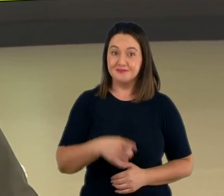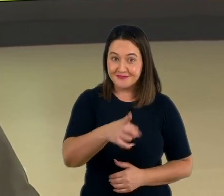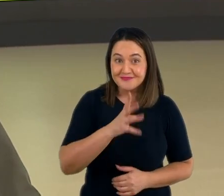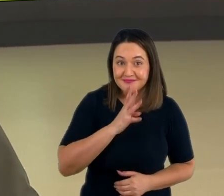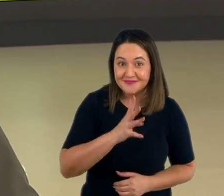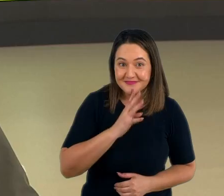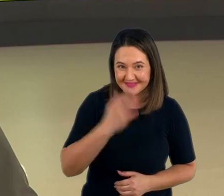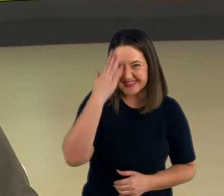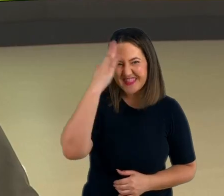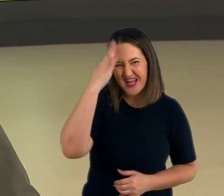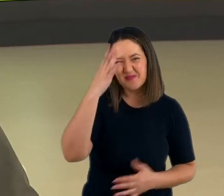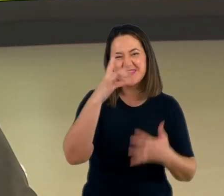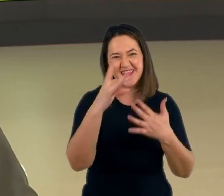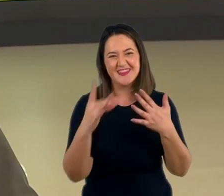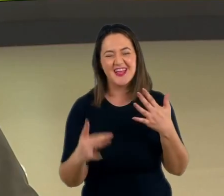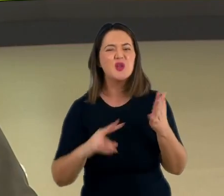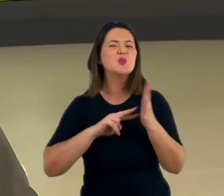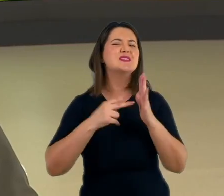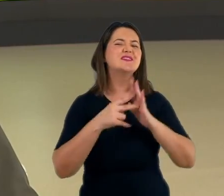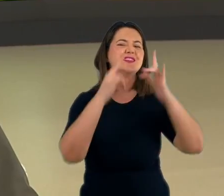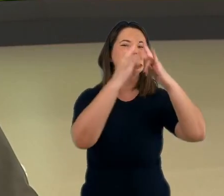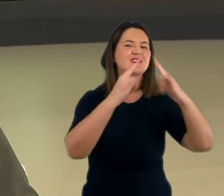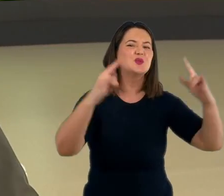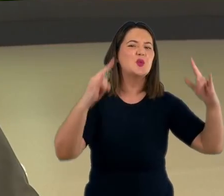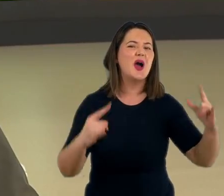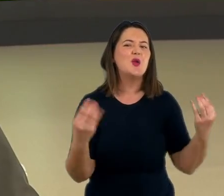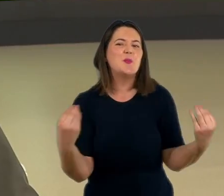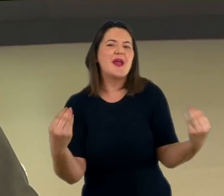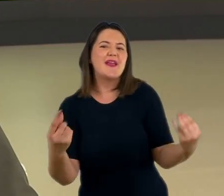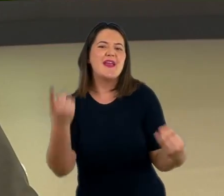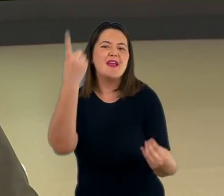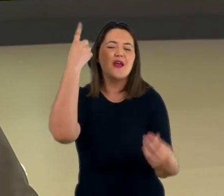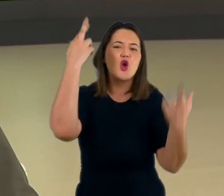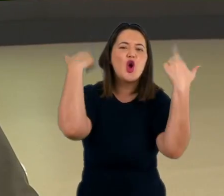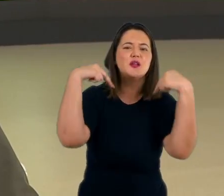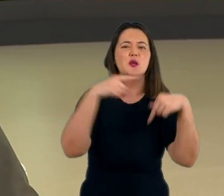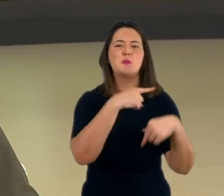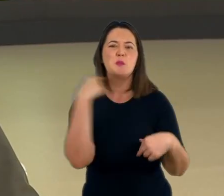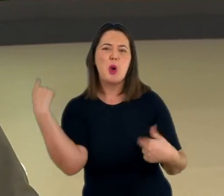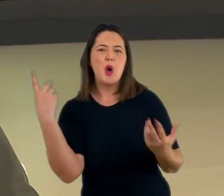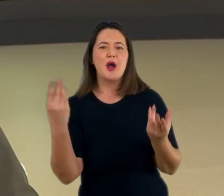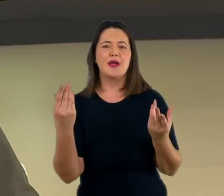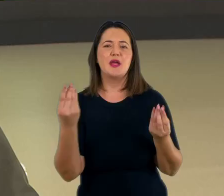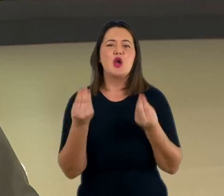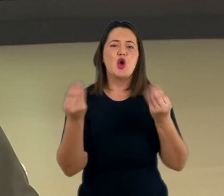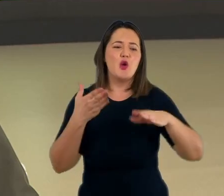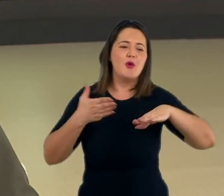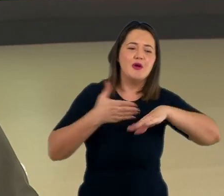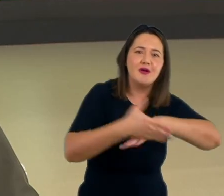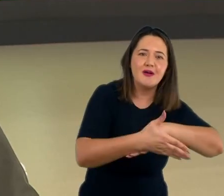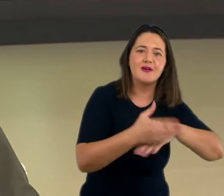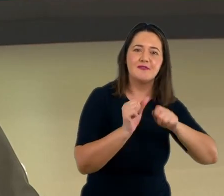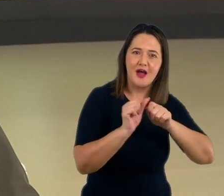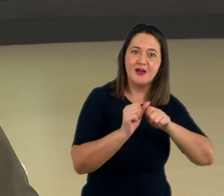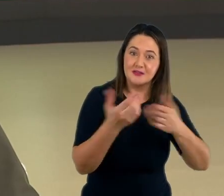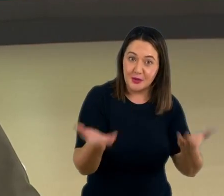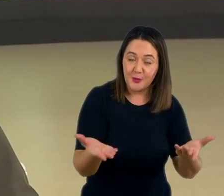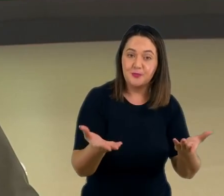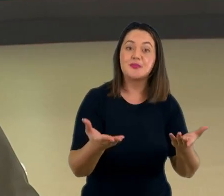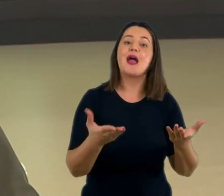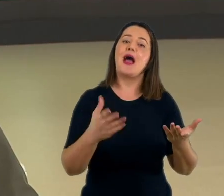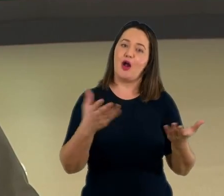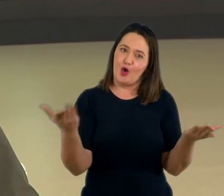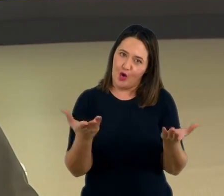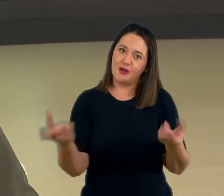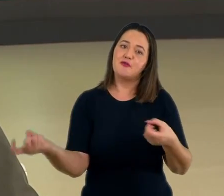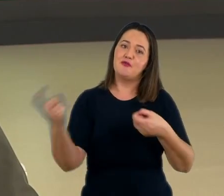Agora que você já sabe com detalhes o que era o ritual do santuário, o que acontecia na cerimônia do dia da expiação, aí